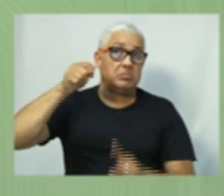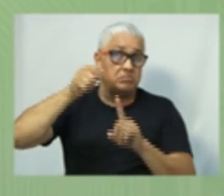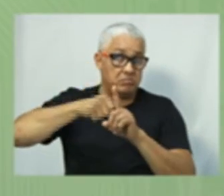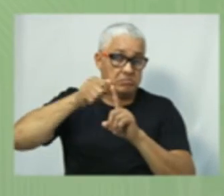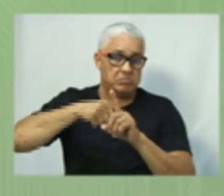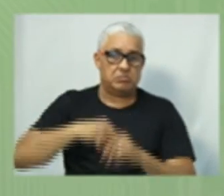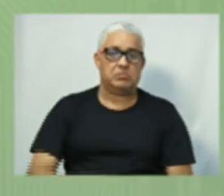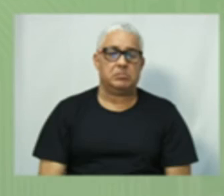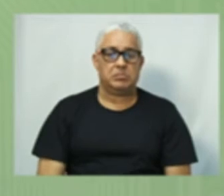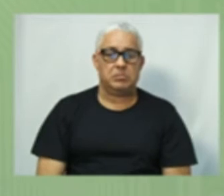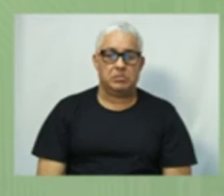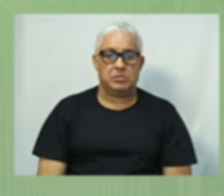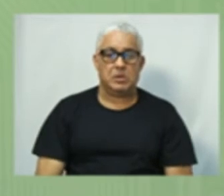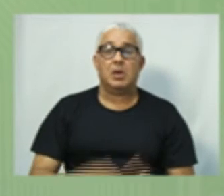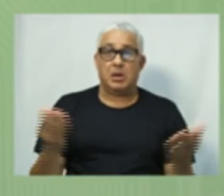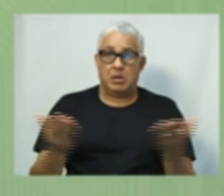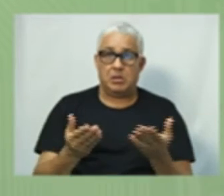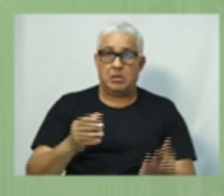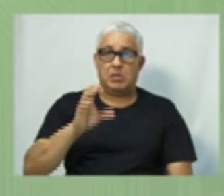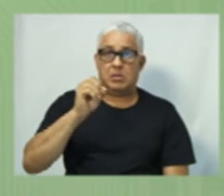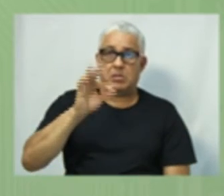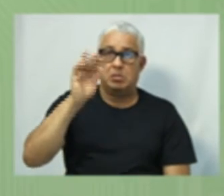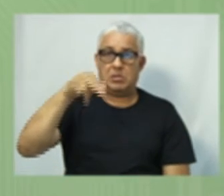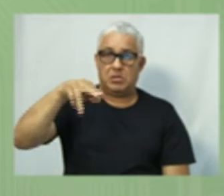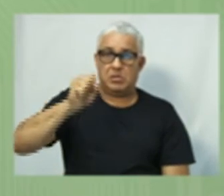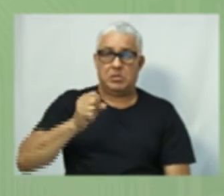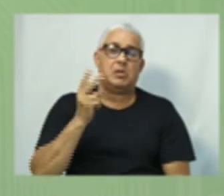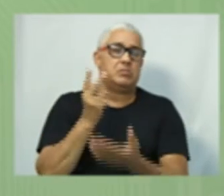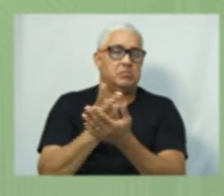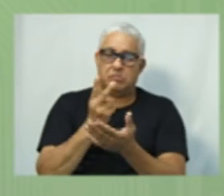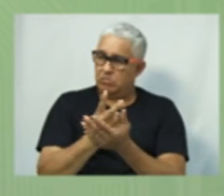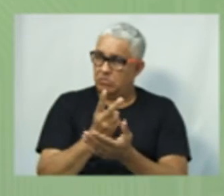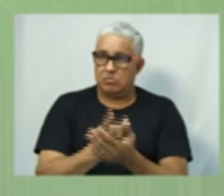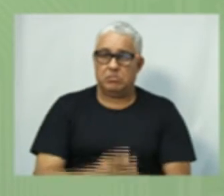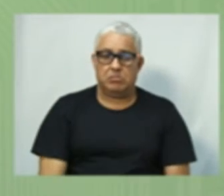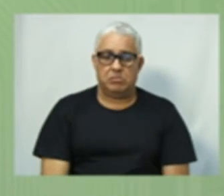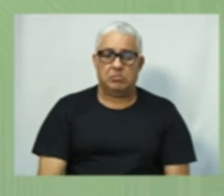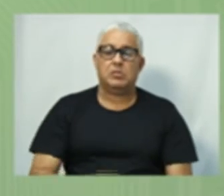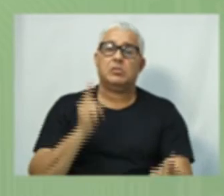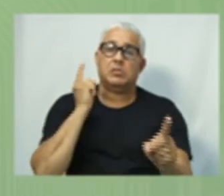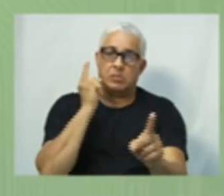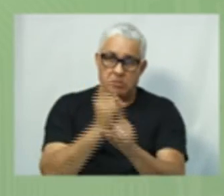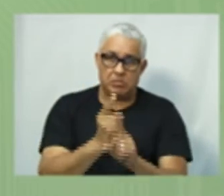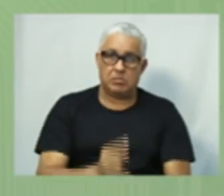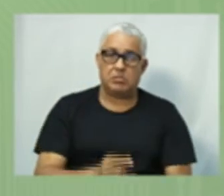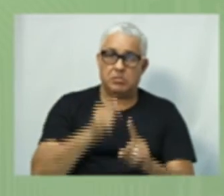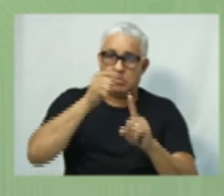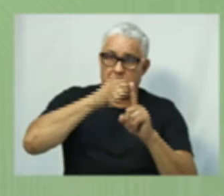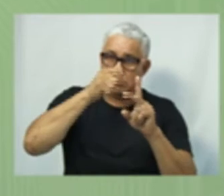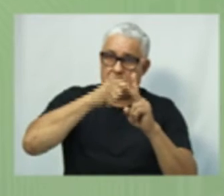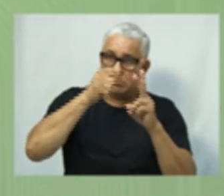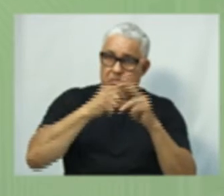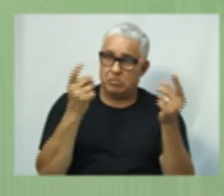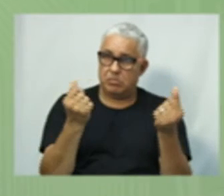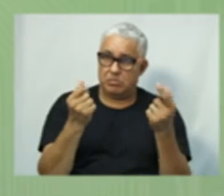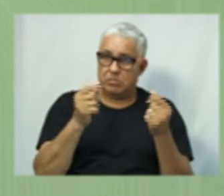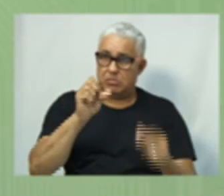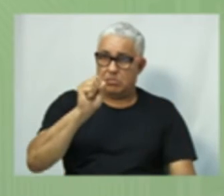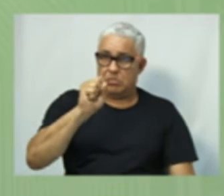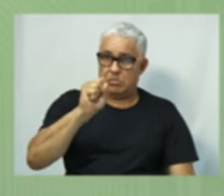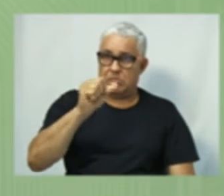COFINS. O que eu faço com o COFINS? A mesma coisa. Acho o valor mensal, 81.500,